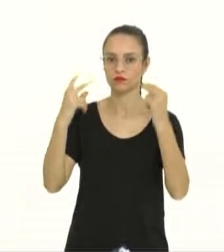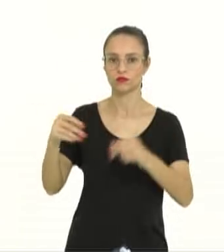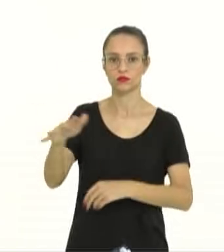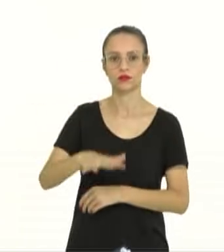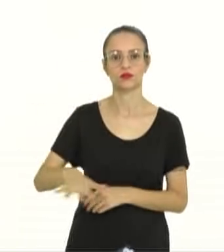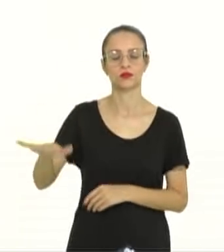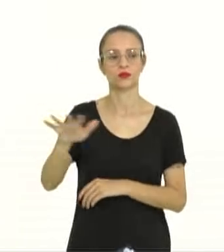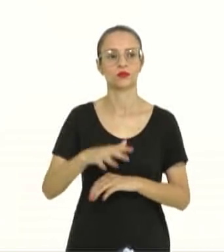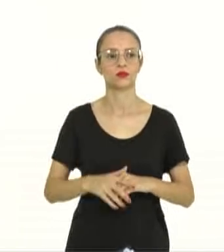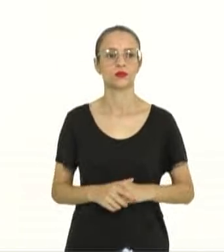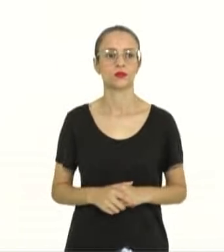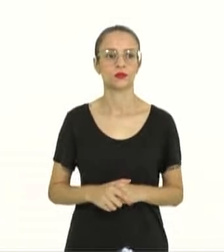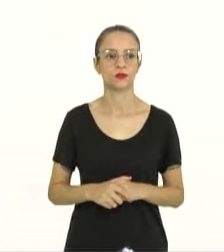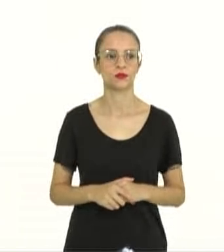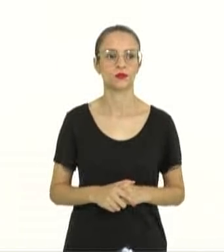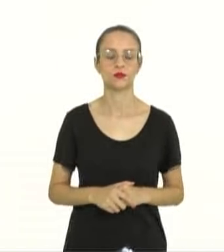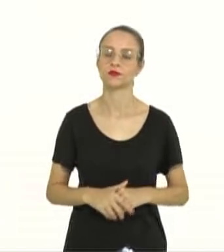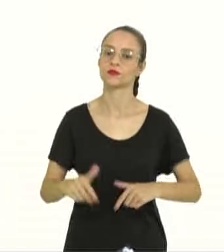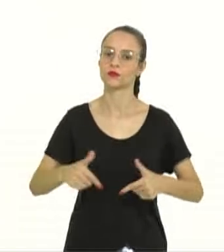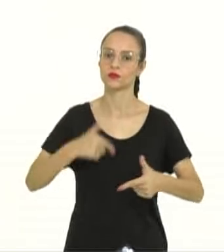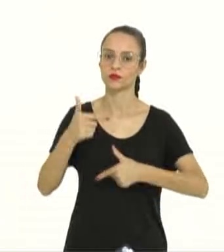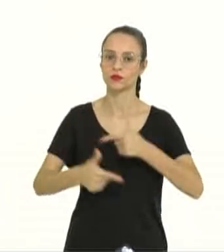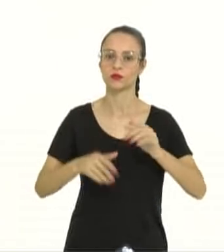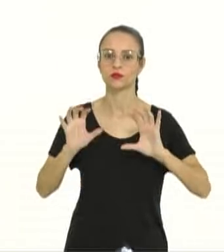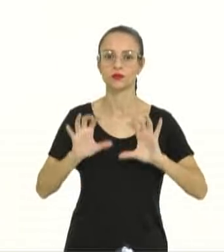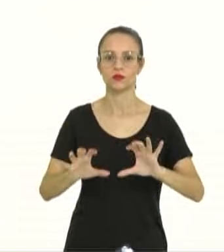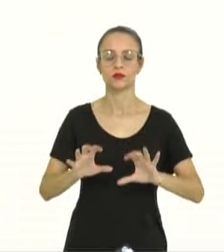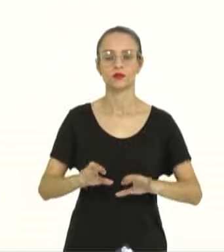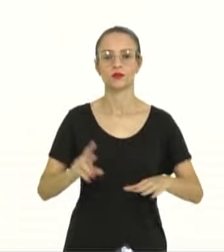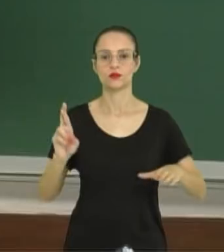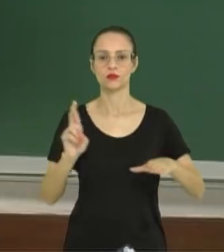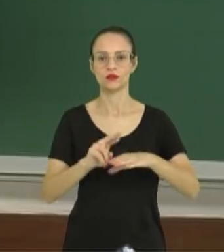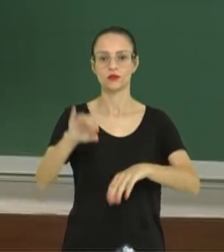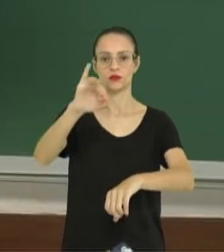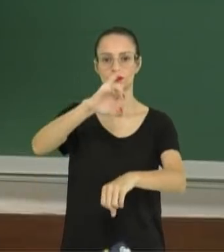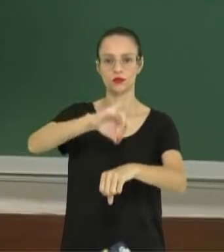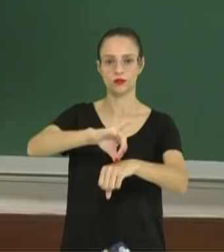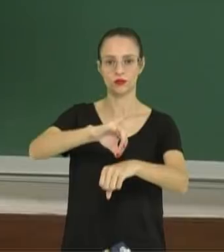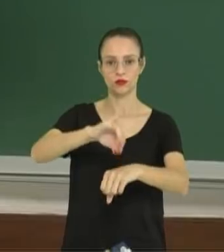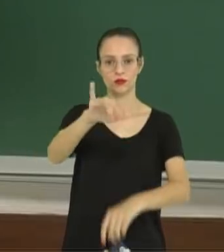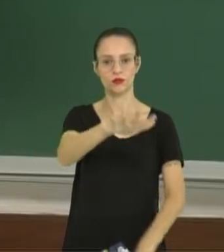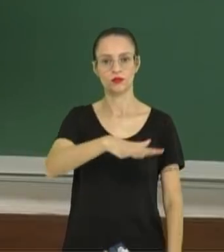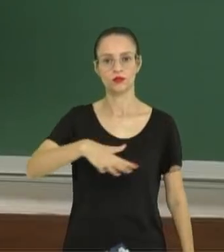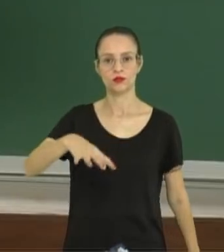aos servos. Então trabalhavam nesse esquema. Tinha o feudo no centro ali